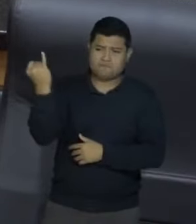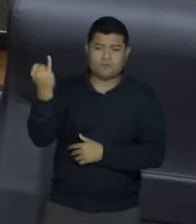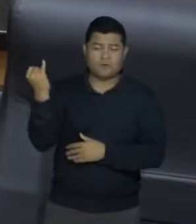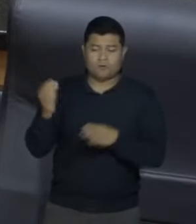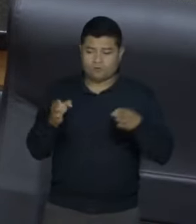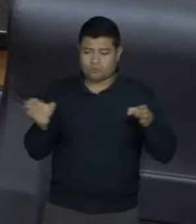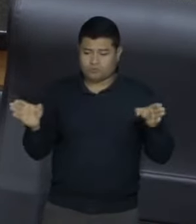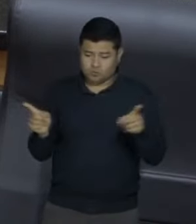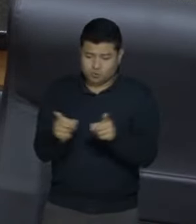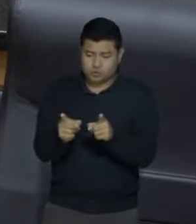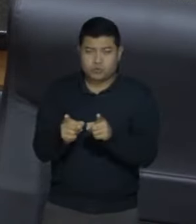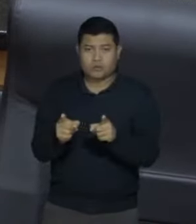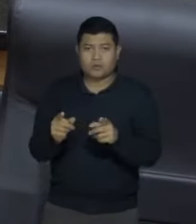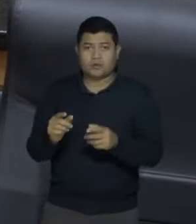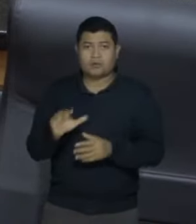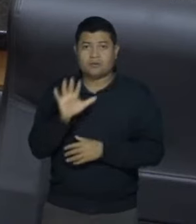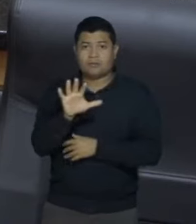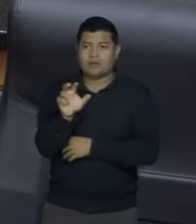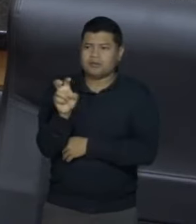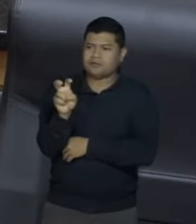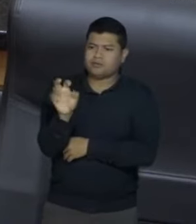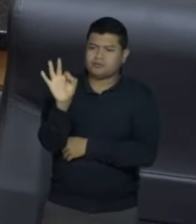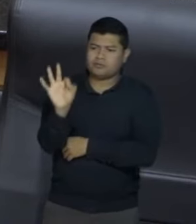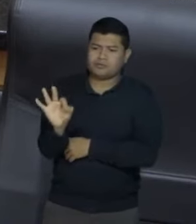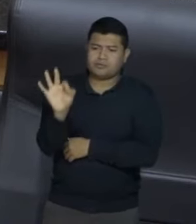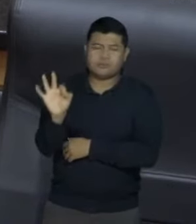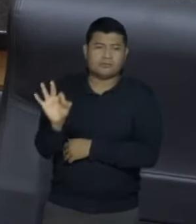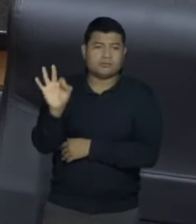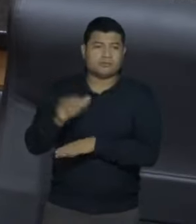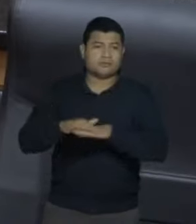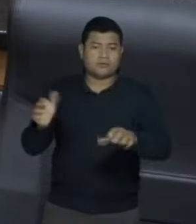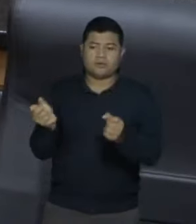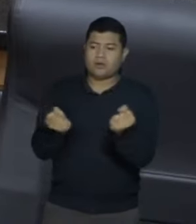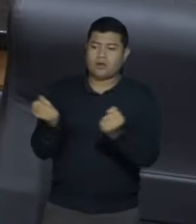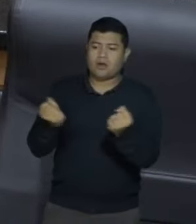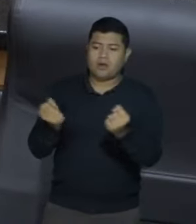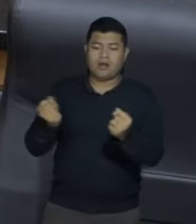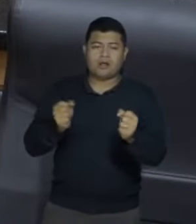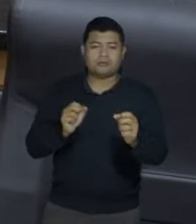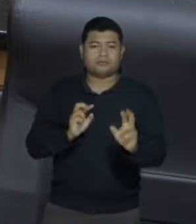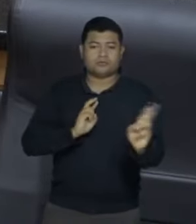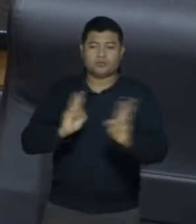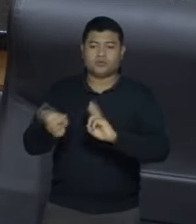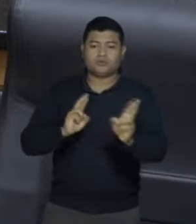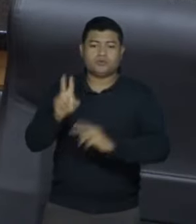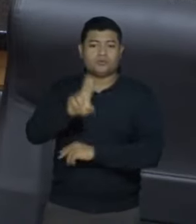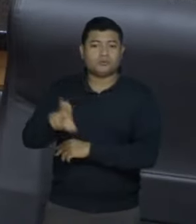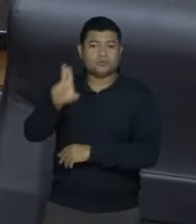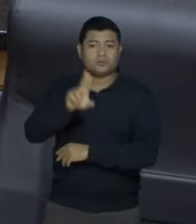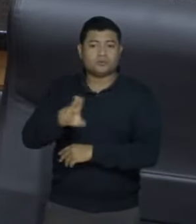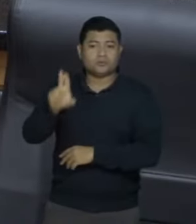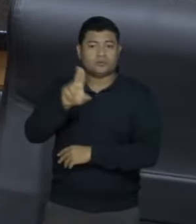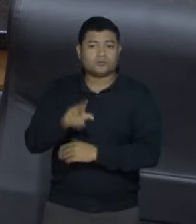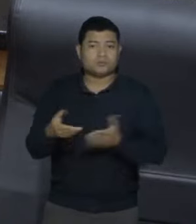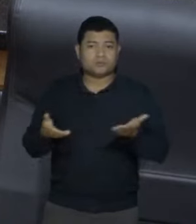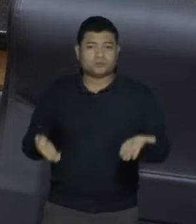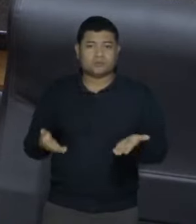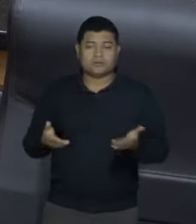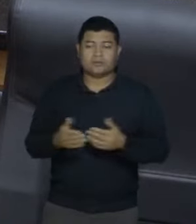ali cinco porcento dos veículos passam ali que passa no trajeto